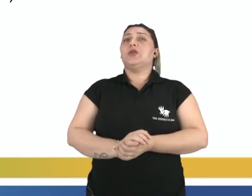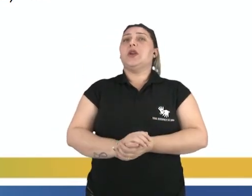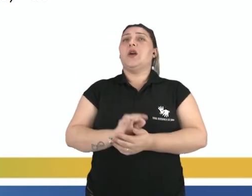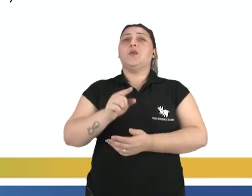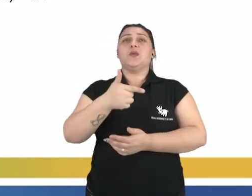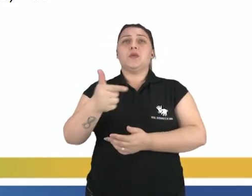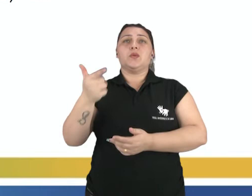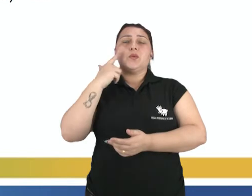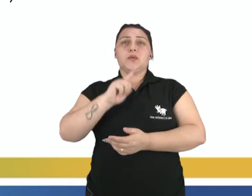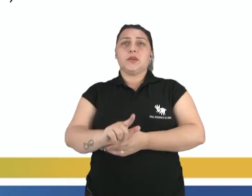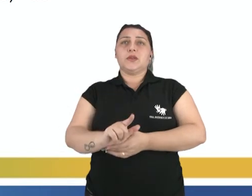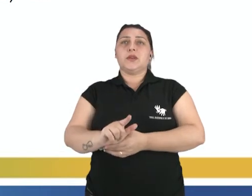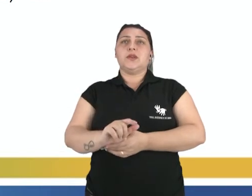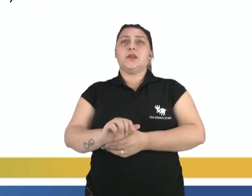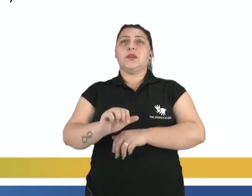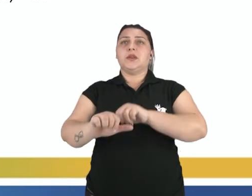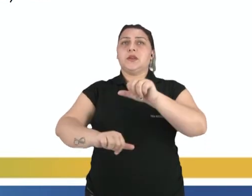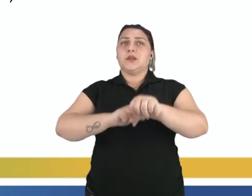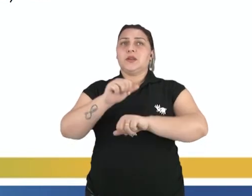fecundados se transformam